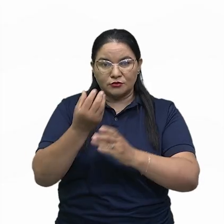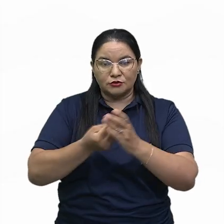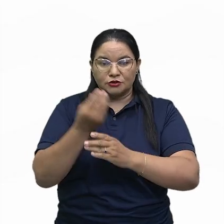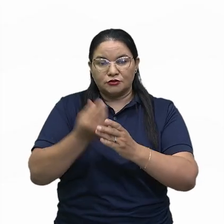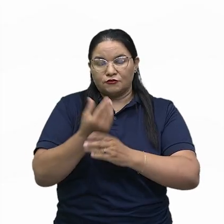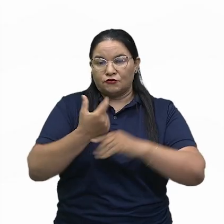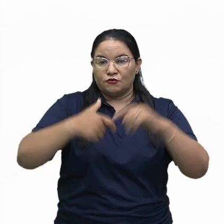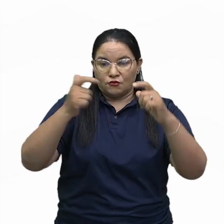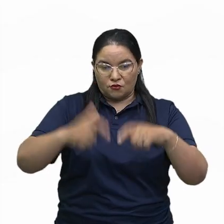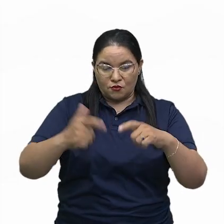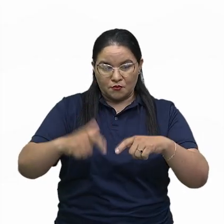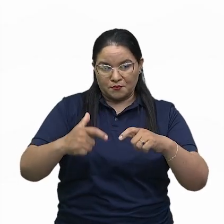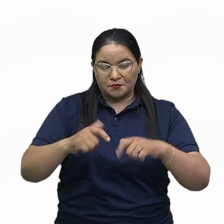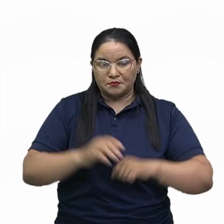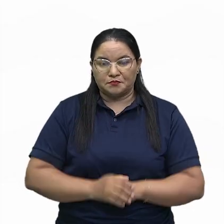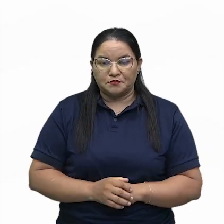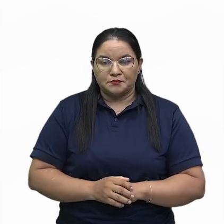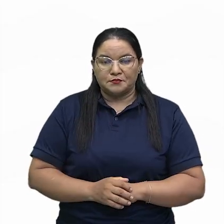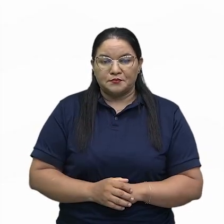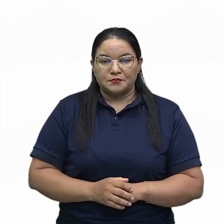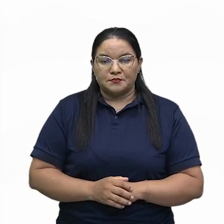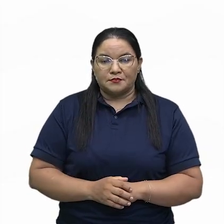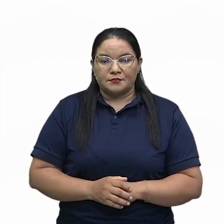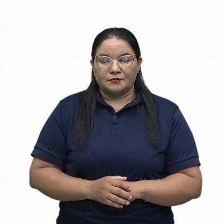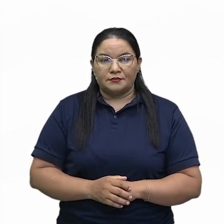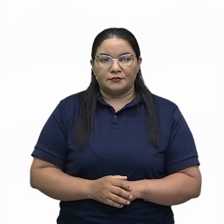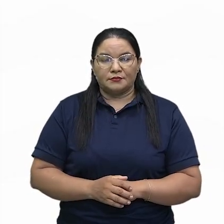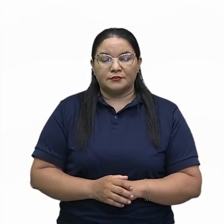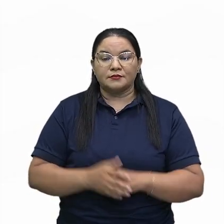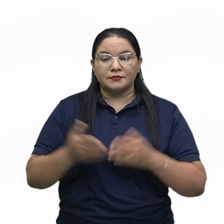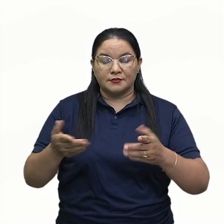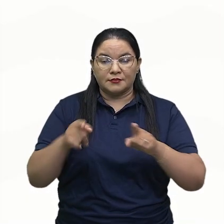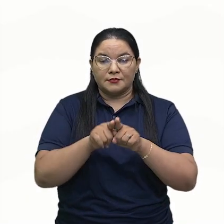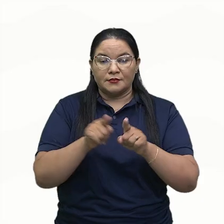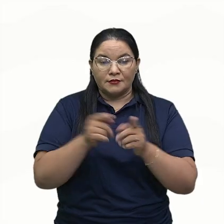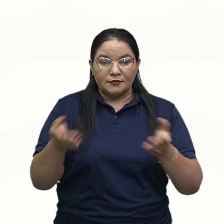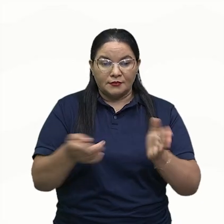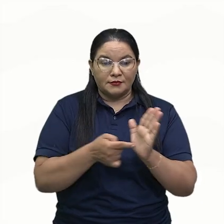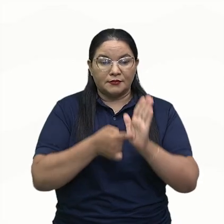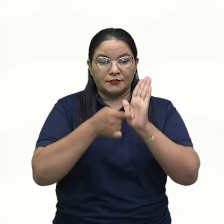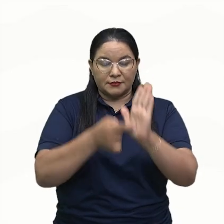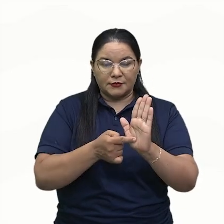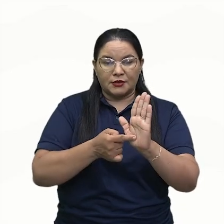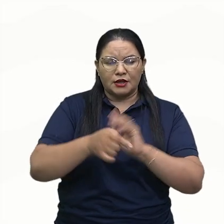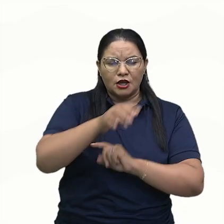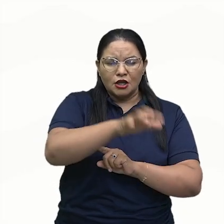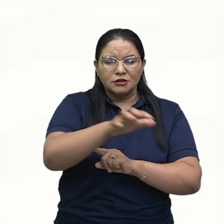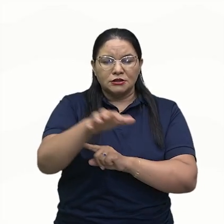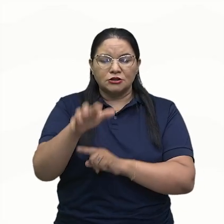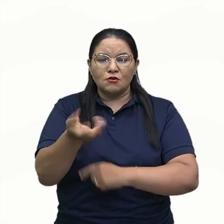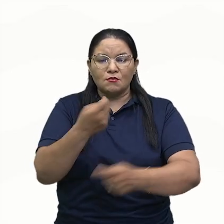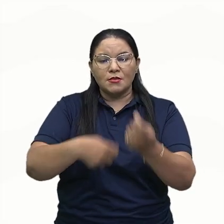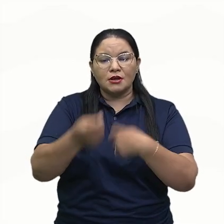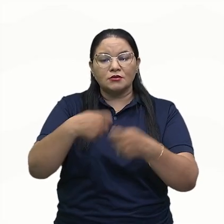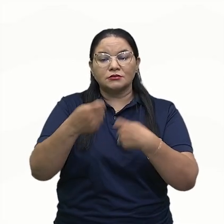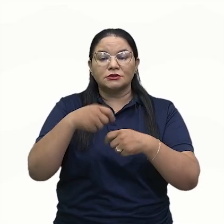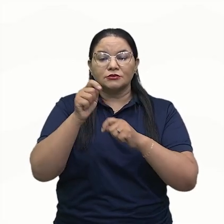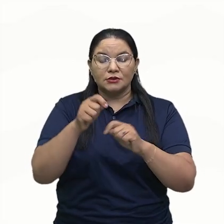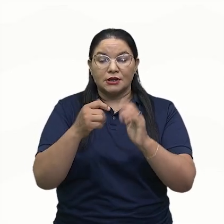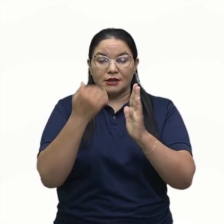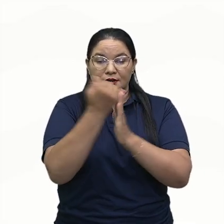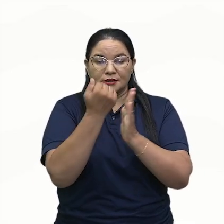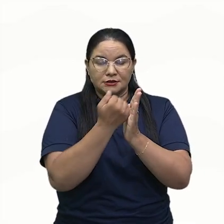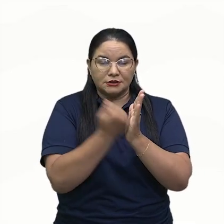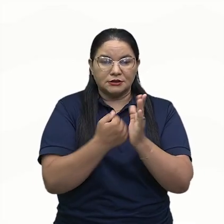determinado lugar, tudo bem? Prosseguindo, eu gostaria de destacar com vocês que esses setores da economia, eles se